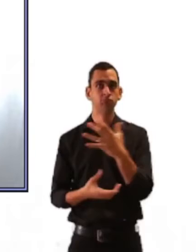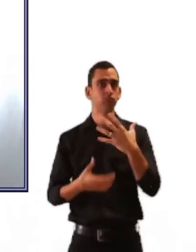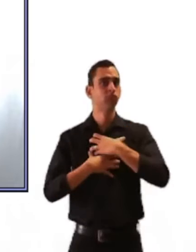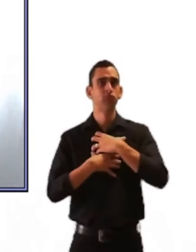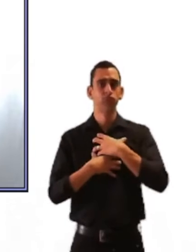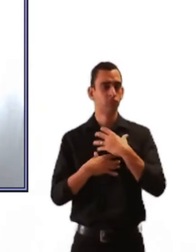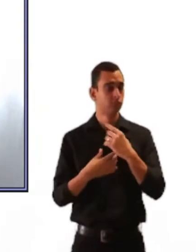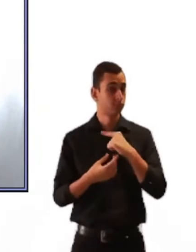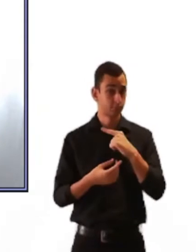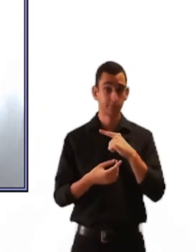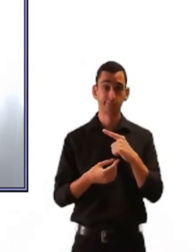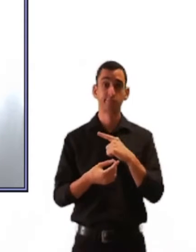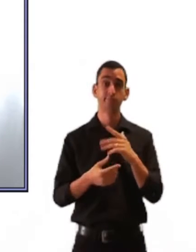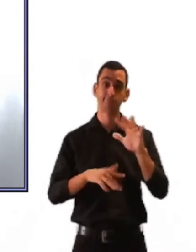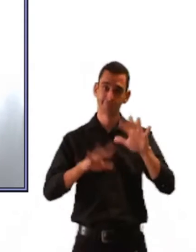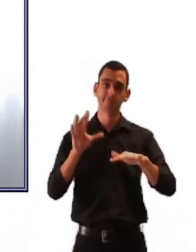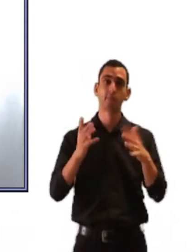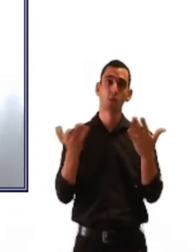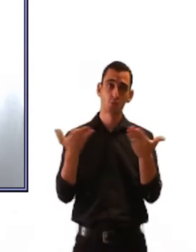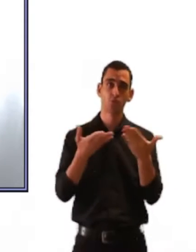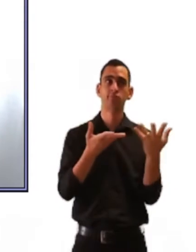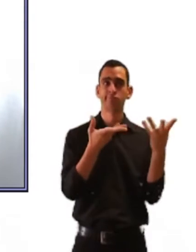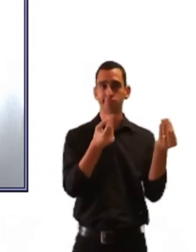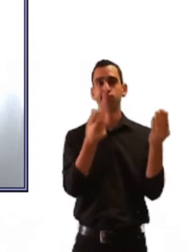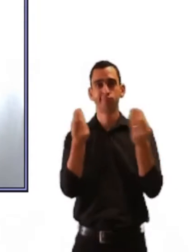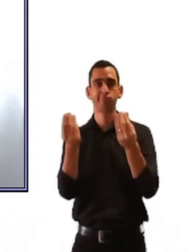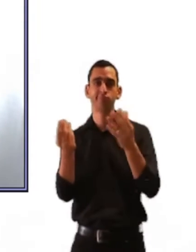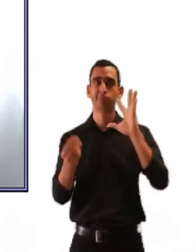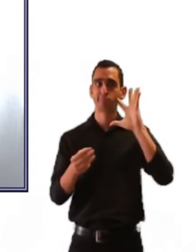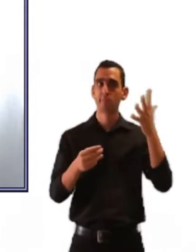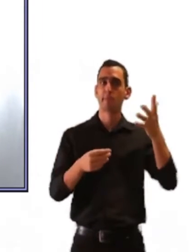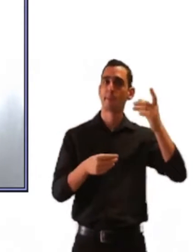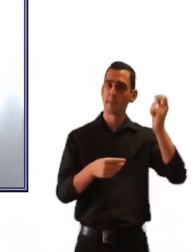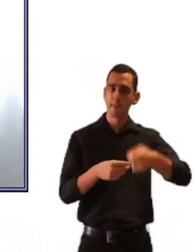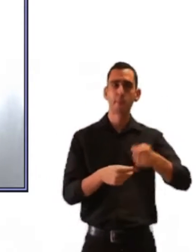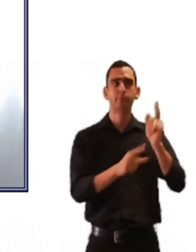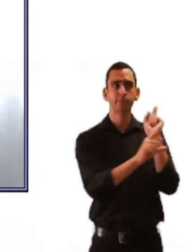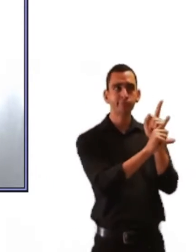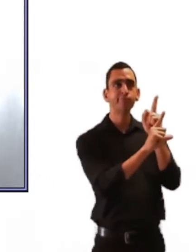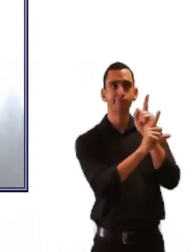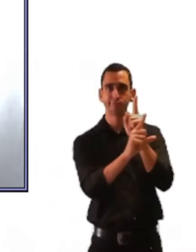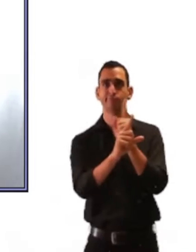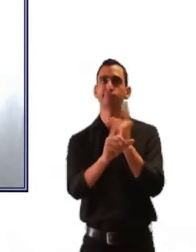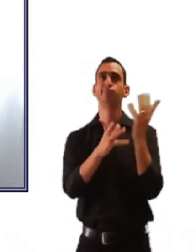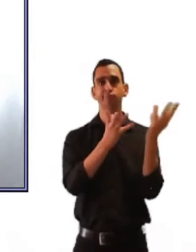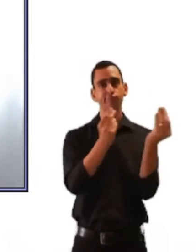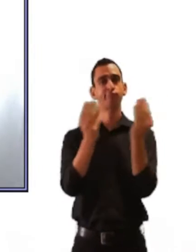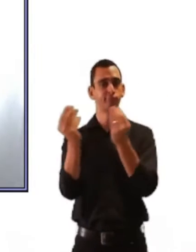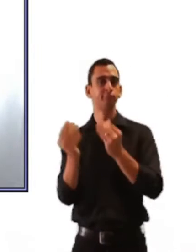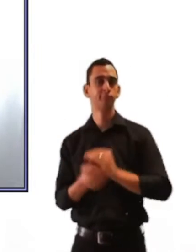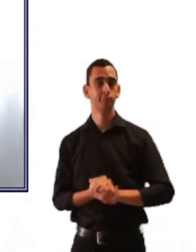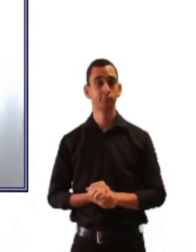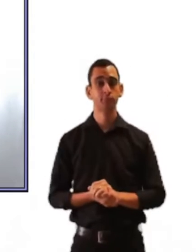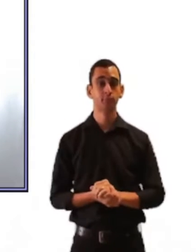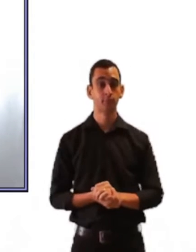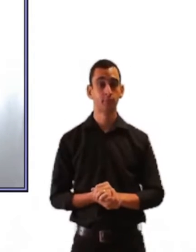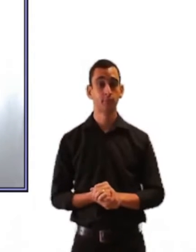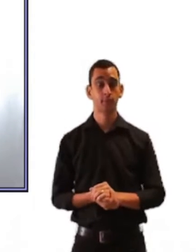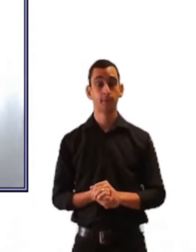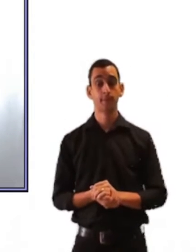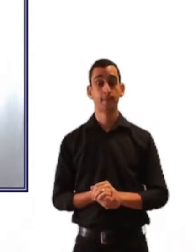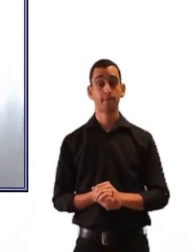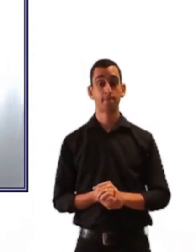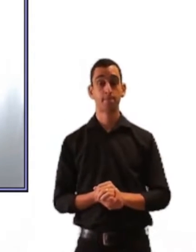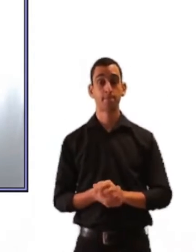que baseia, o que lastreia a maioria das decisões. Então, nessa linha, né, tô falando para vocês aqui uma obra de